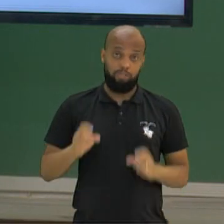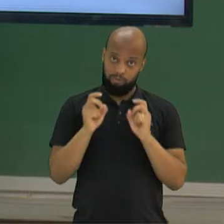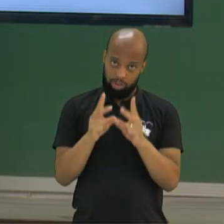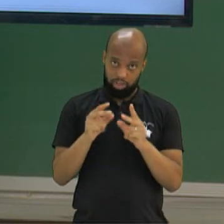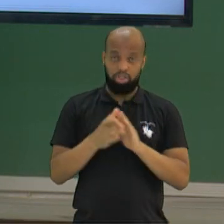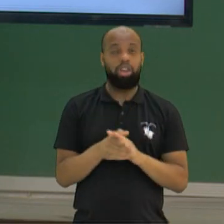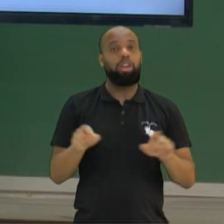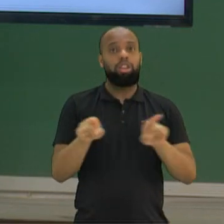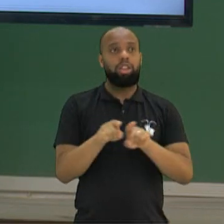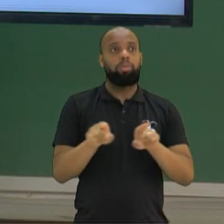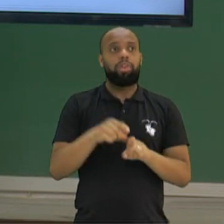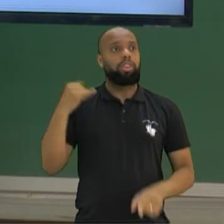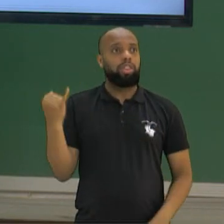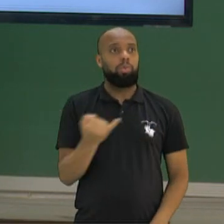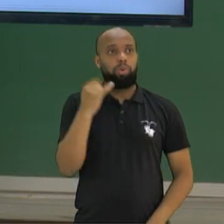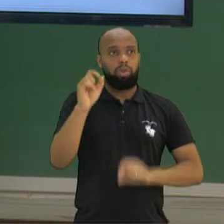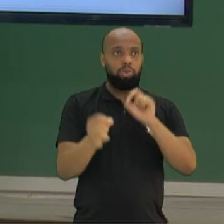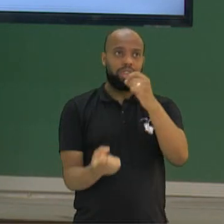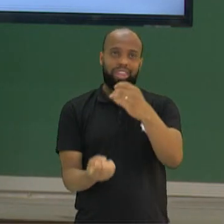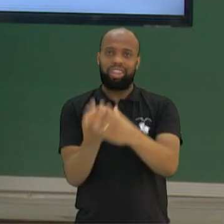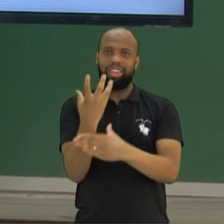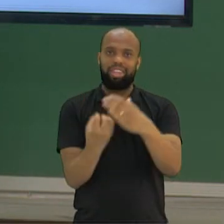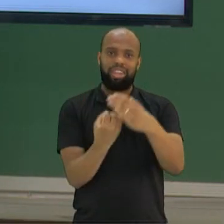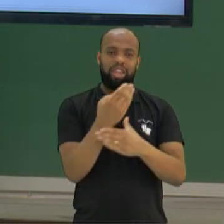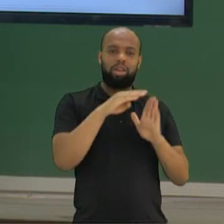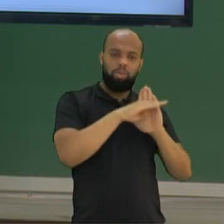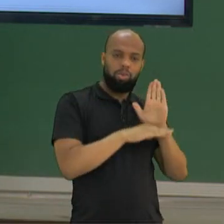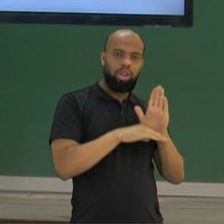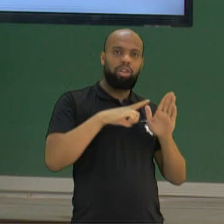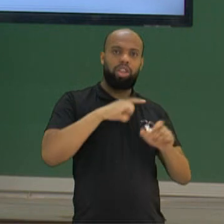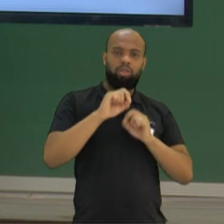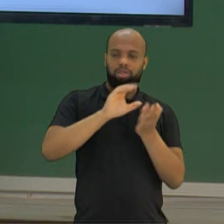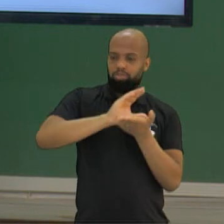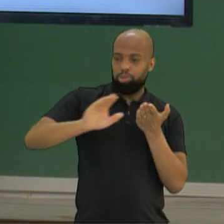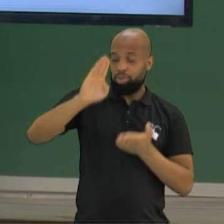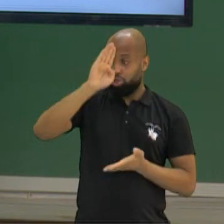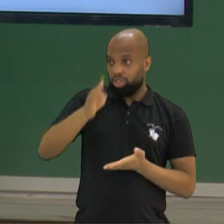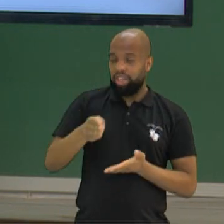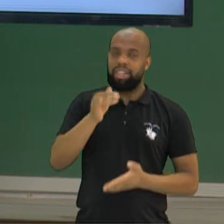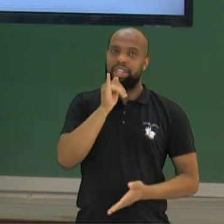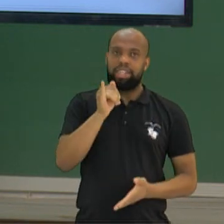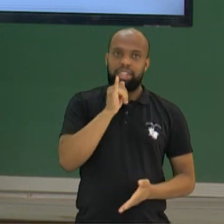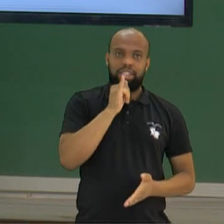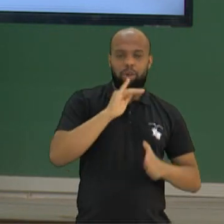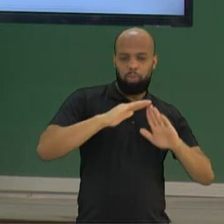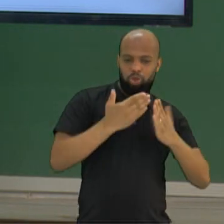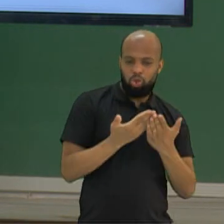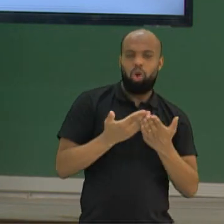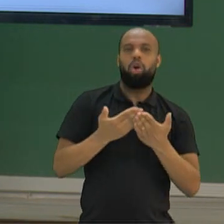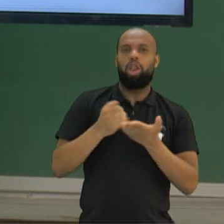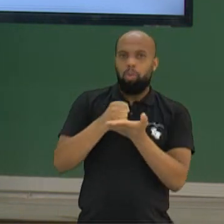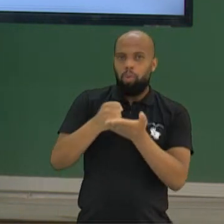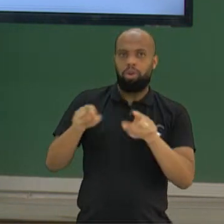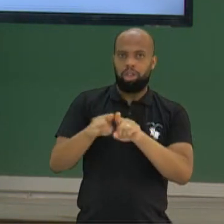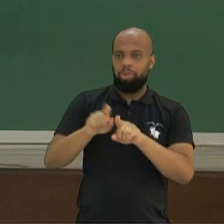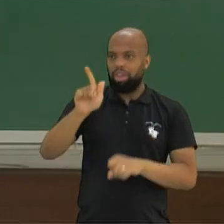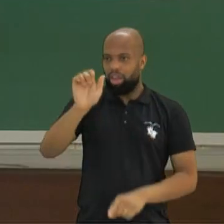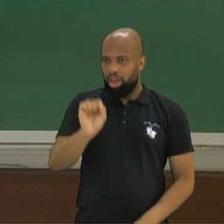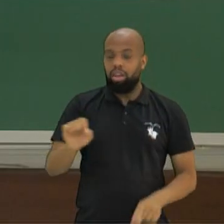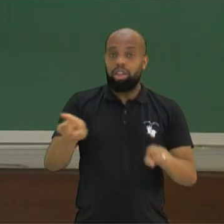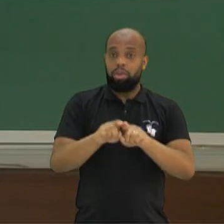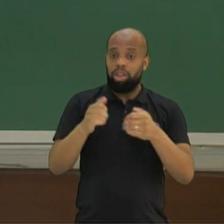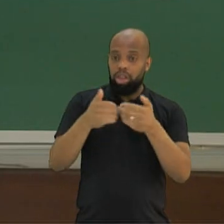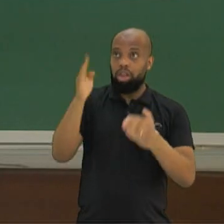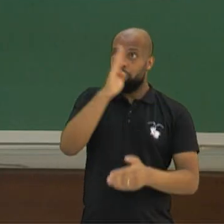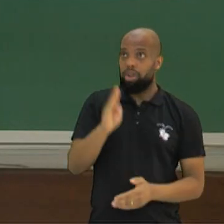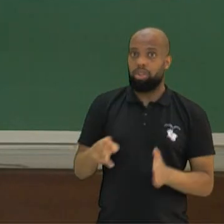Muito importante aí a criação de programas de transferência direta de renda, né, como o Vale Escola e o Vale Gás, a abertura do